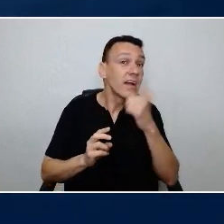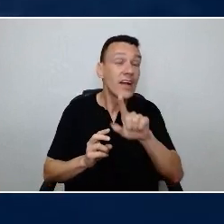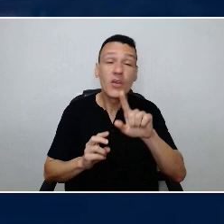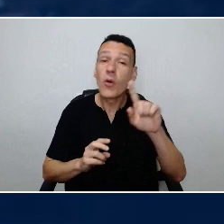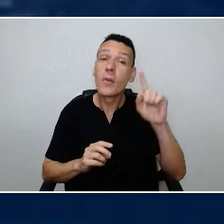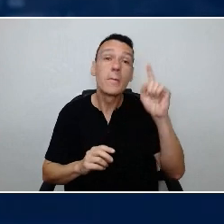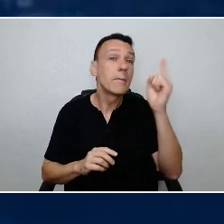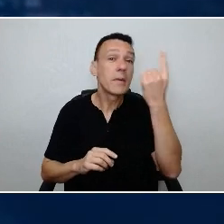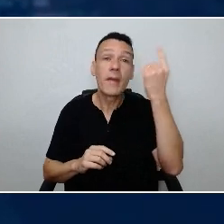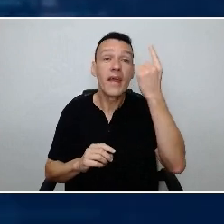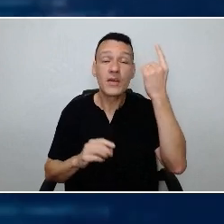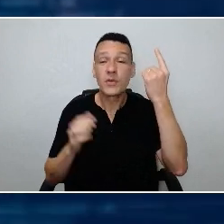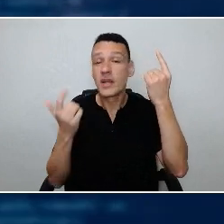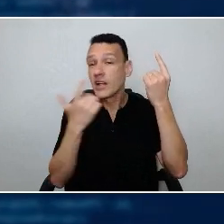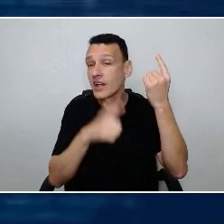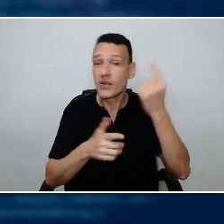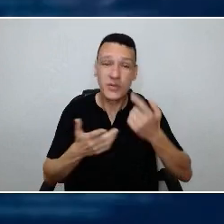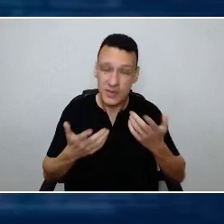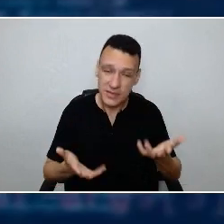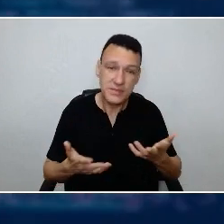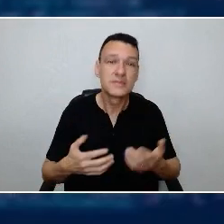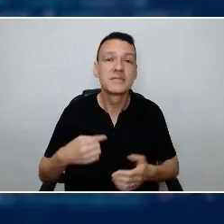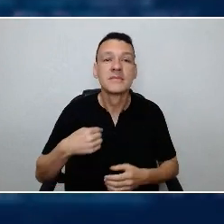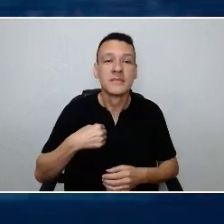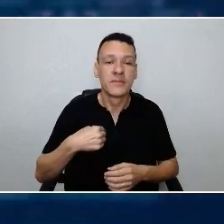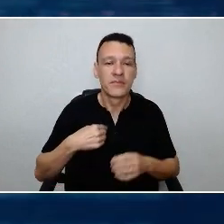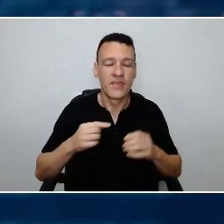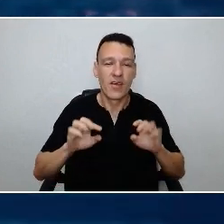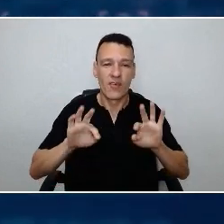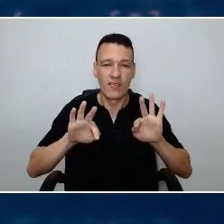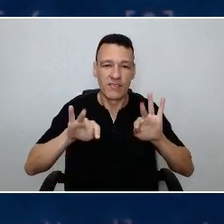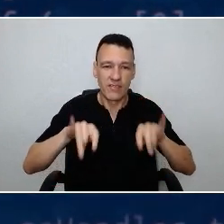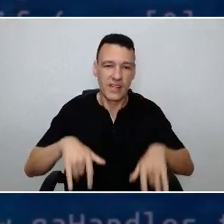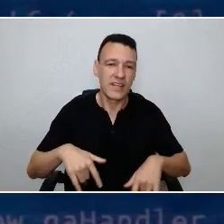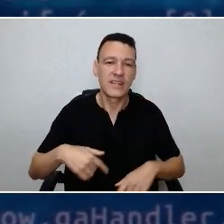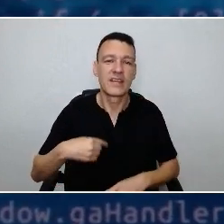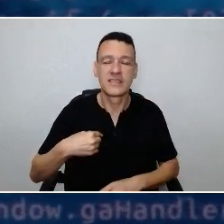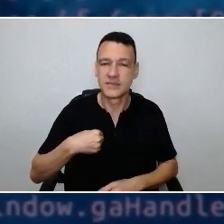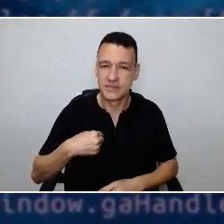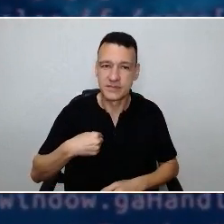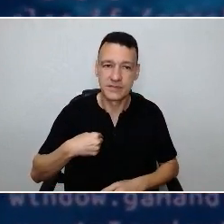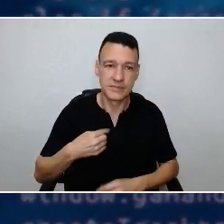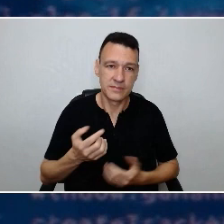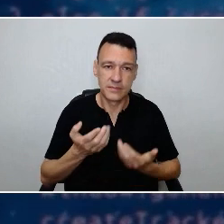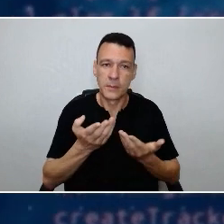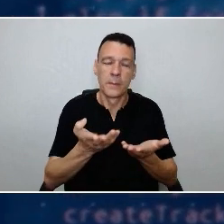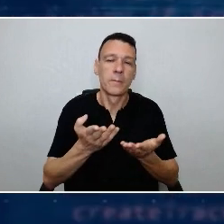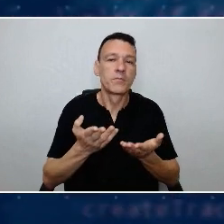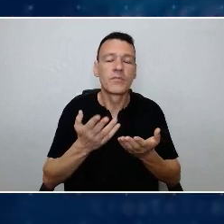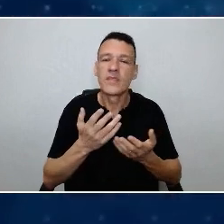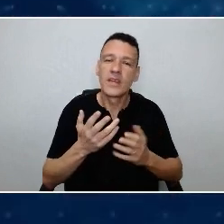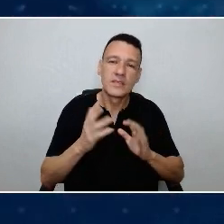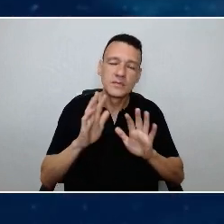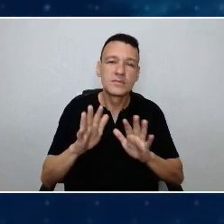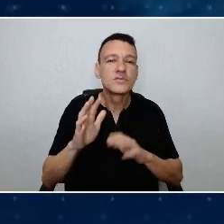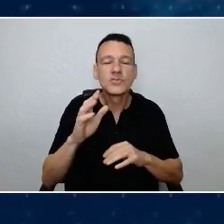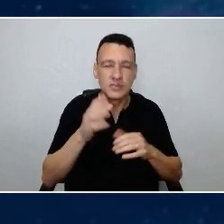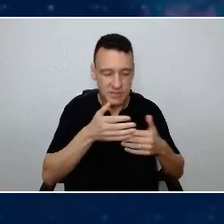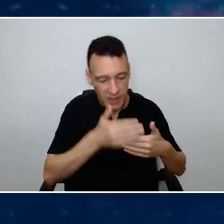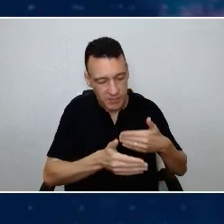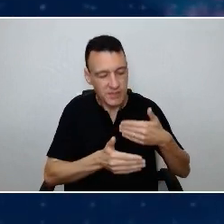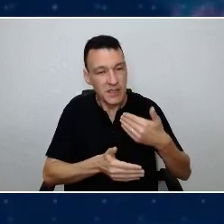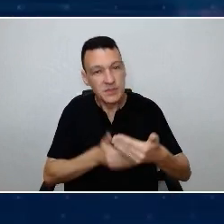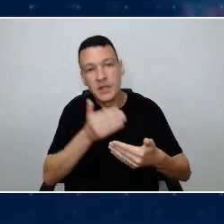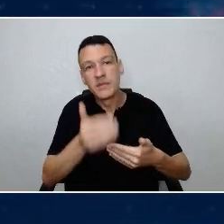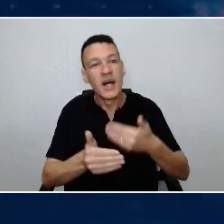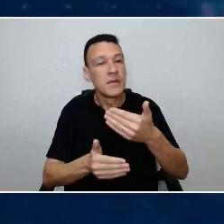aqui foi eu na no final na acho que foi no último na última etapa do campeonato nacional que a gente